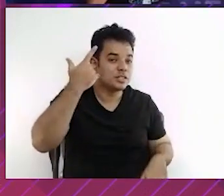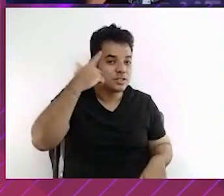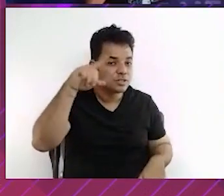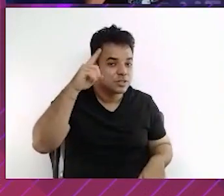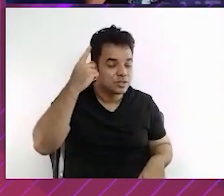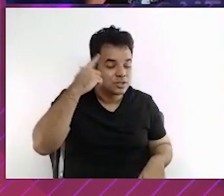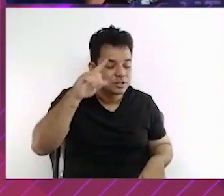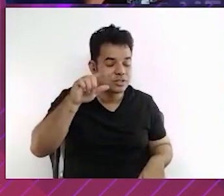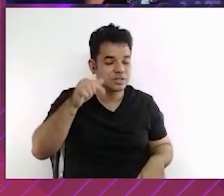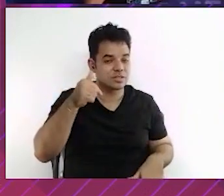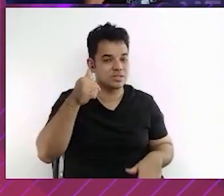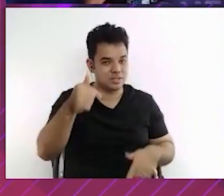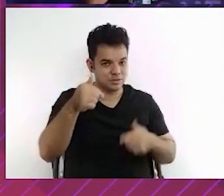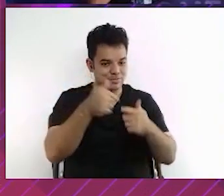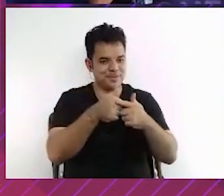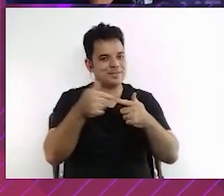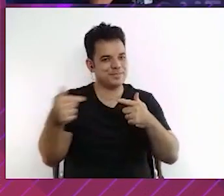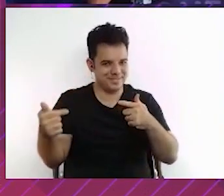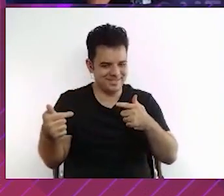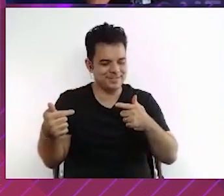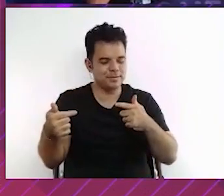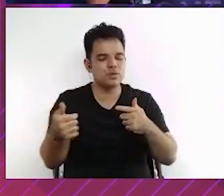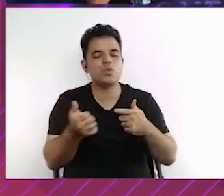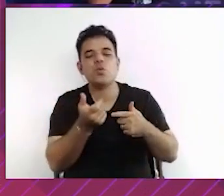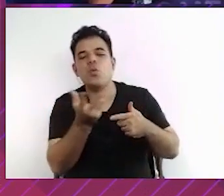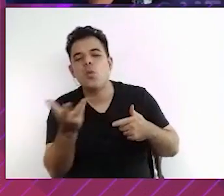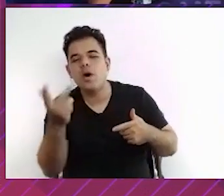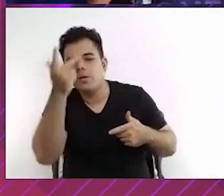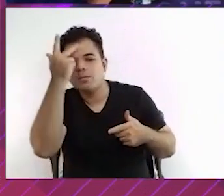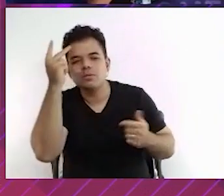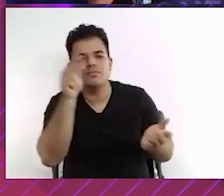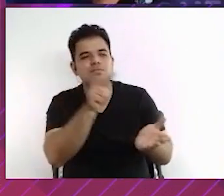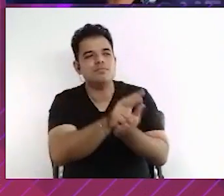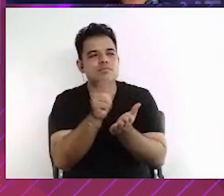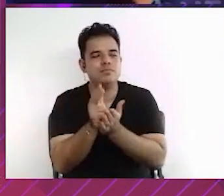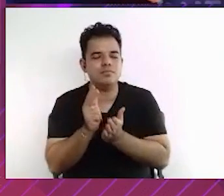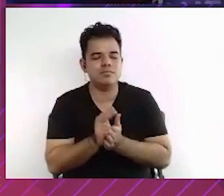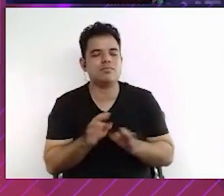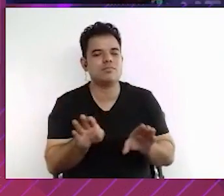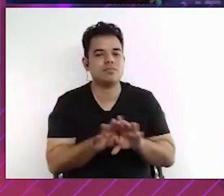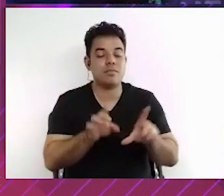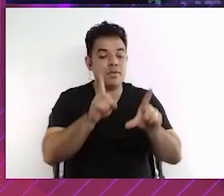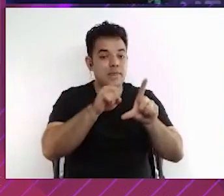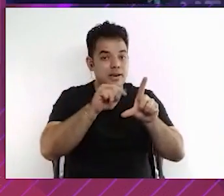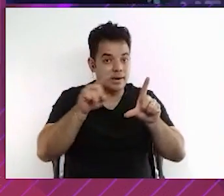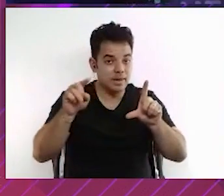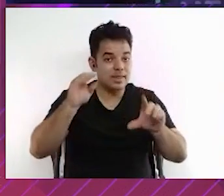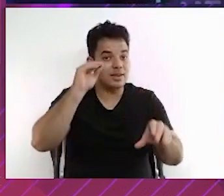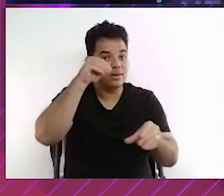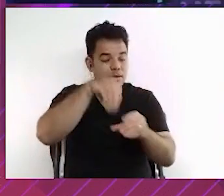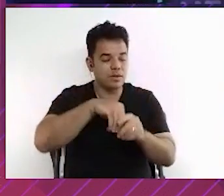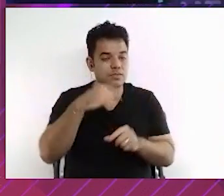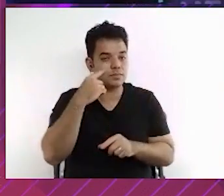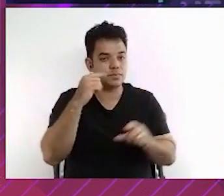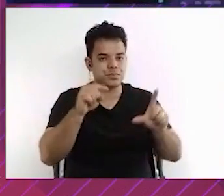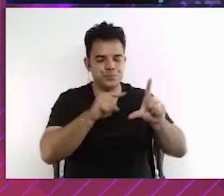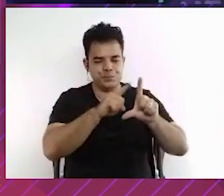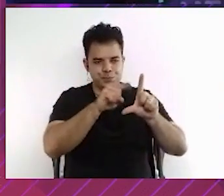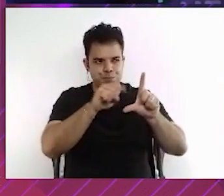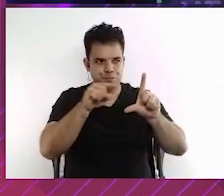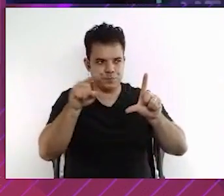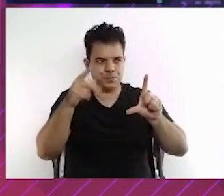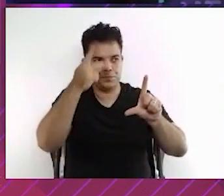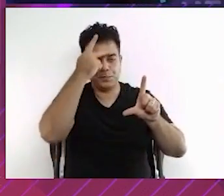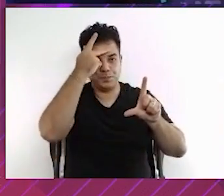quantidade de pacientes internados. Aqui, nesse gráfico, ele vai ter a linha de a quantidade de